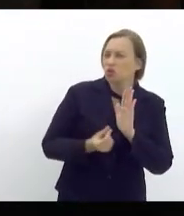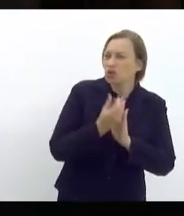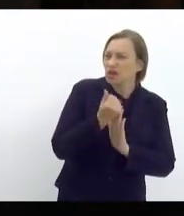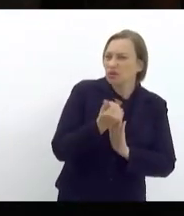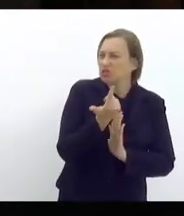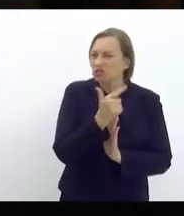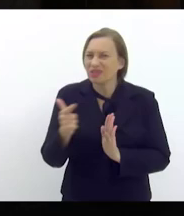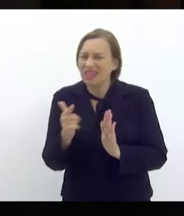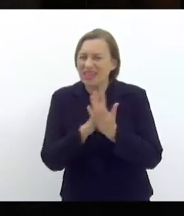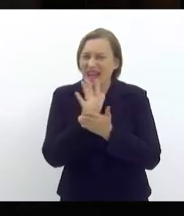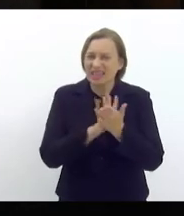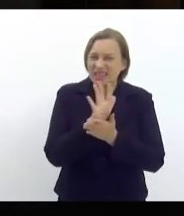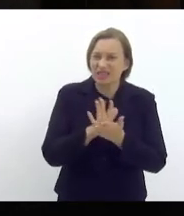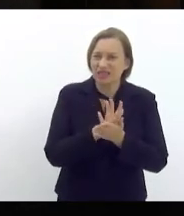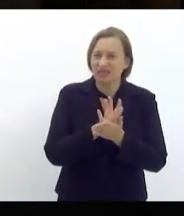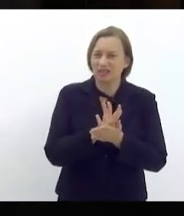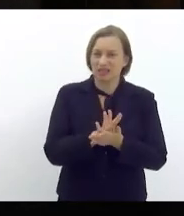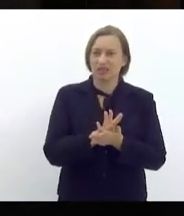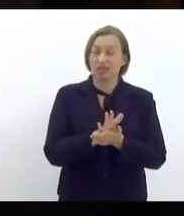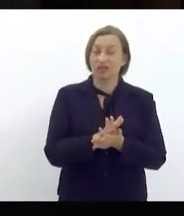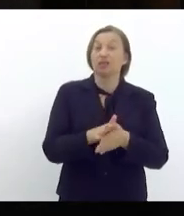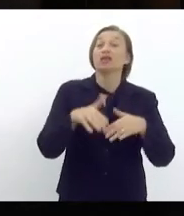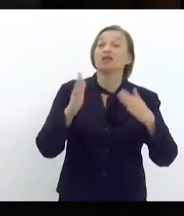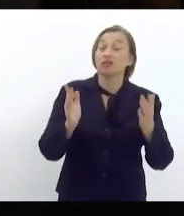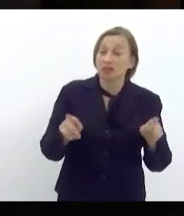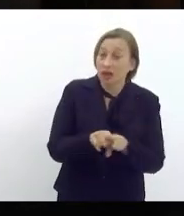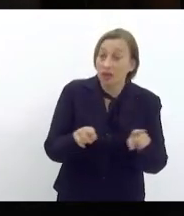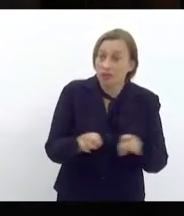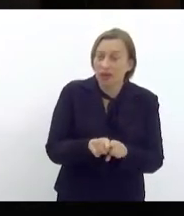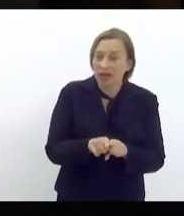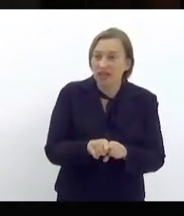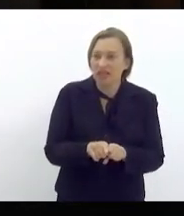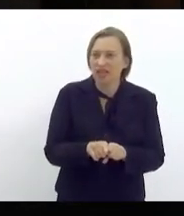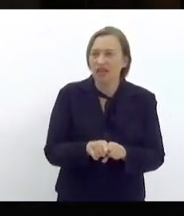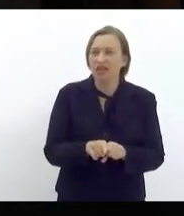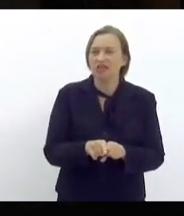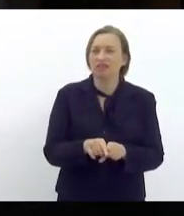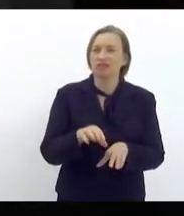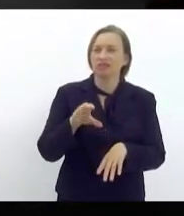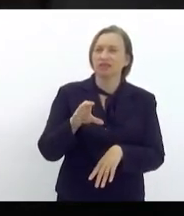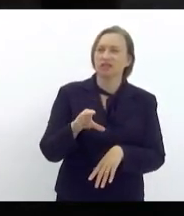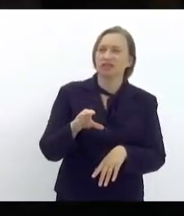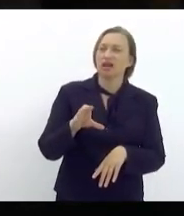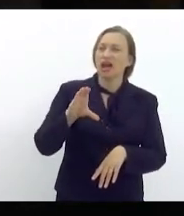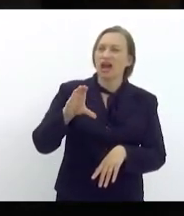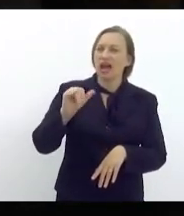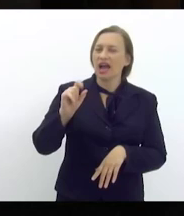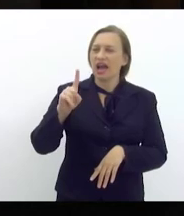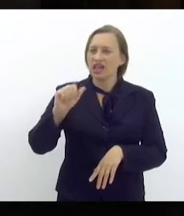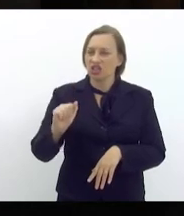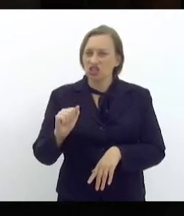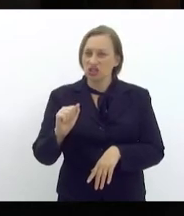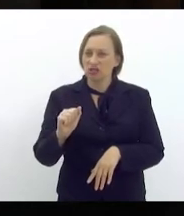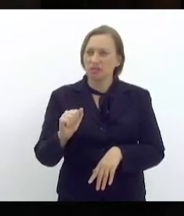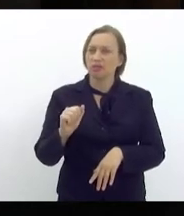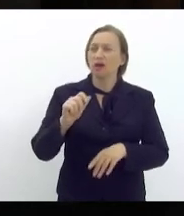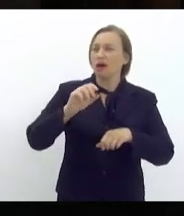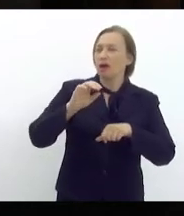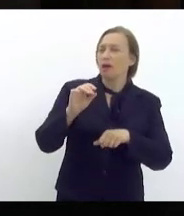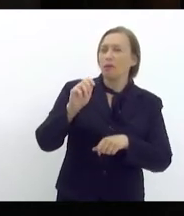previsão necessária falo também da caixa preta dos transportes por que a gente não pode ter os valores corretos aqui